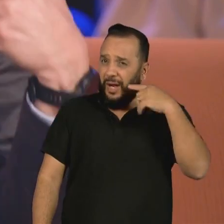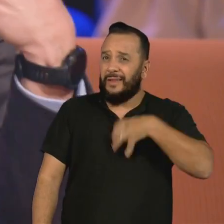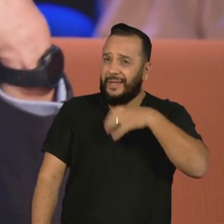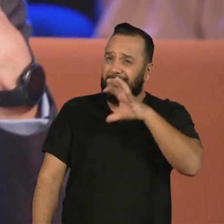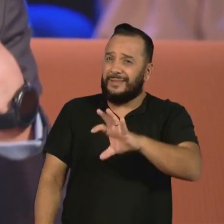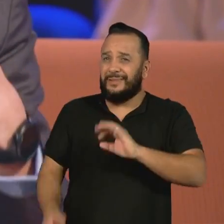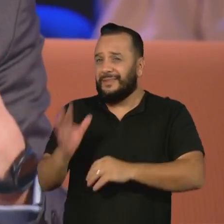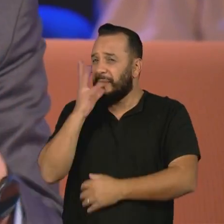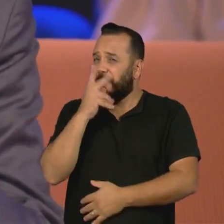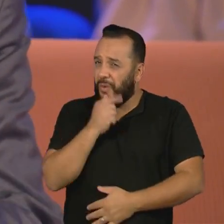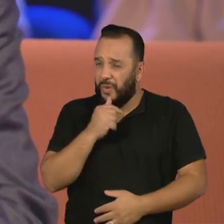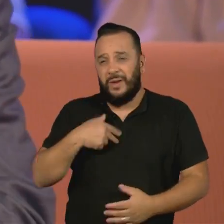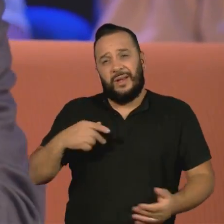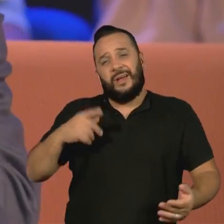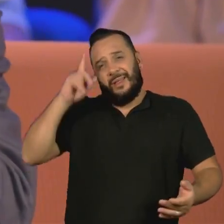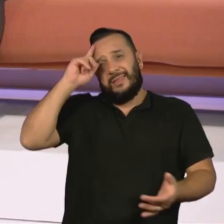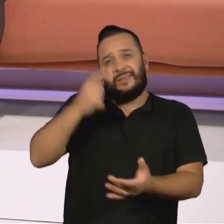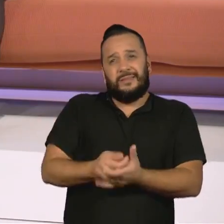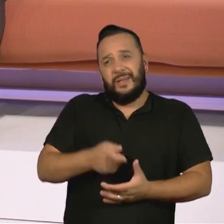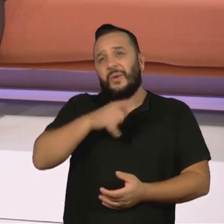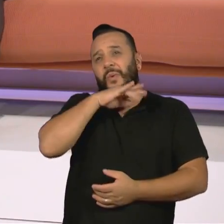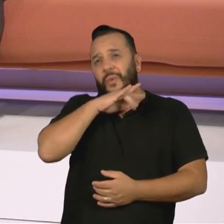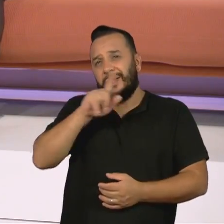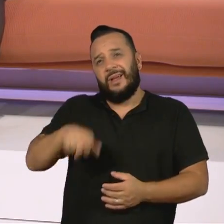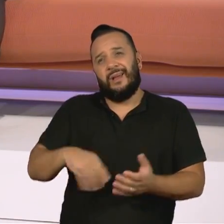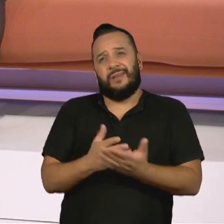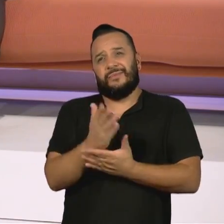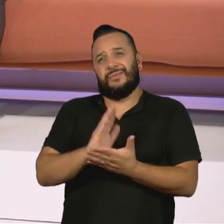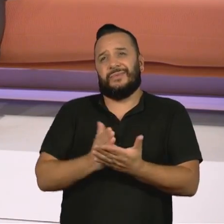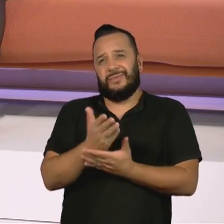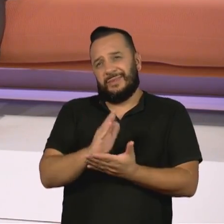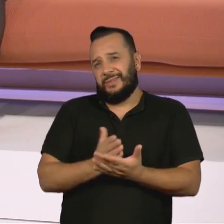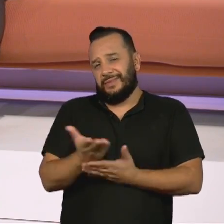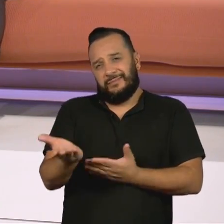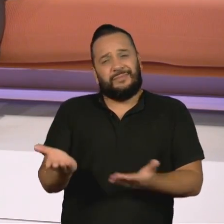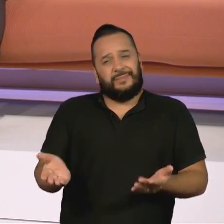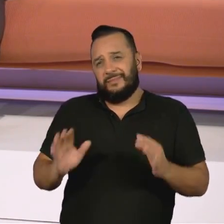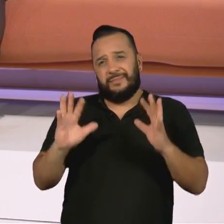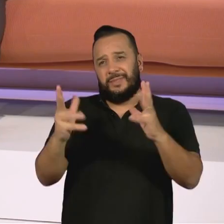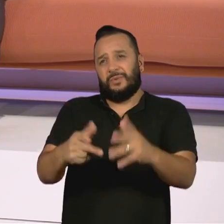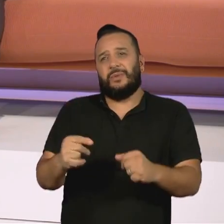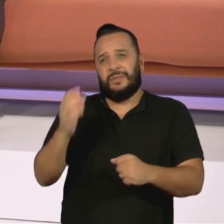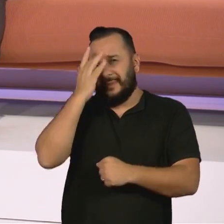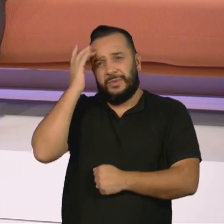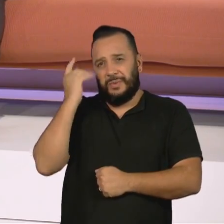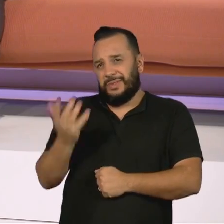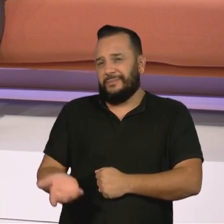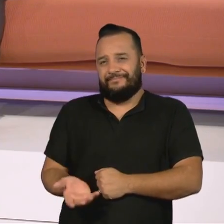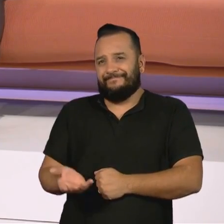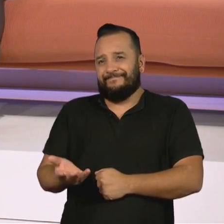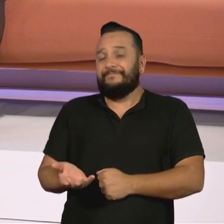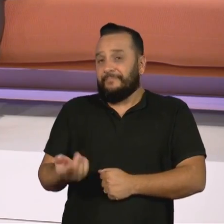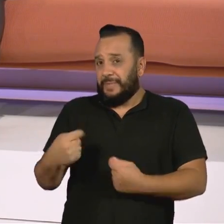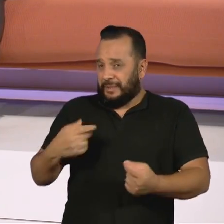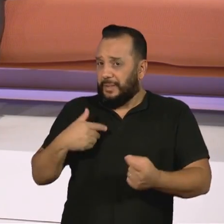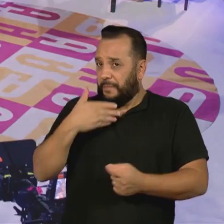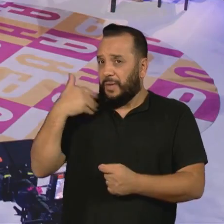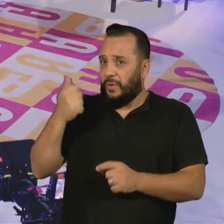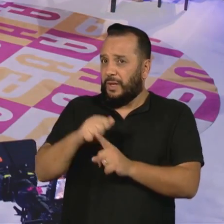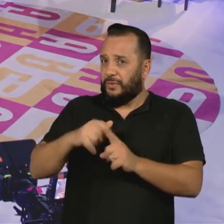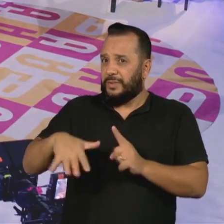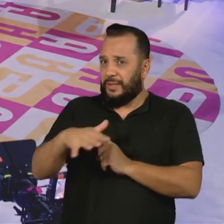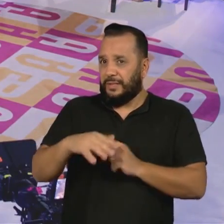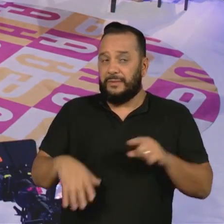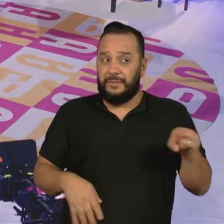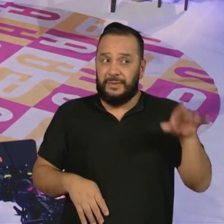aí vem uma decisão que não está bem fundamentada. Isso é muito frustrante para o justiçado, para as pessoas, né? Então isso eu acho que a gente tem que melhorar como sociedade. Você